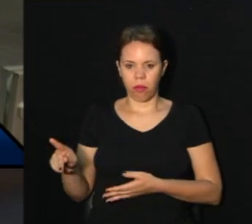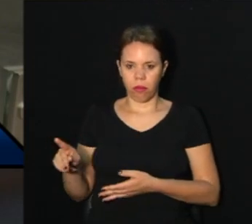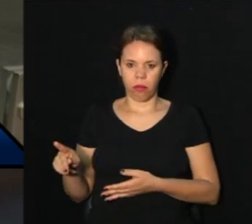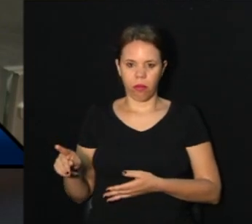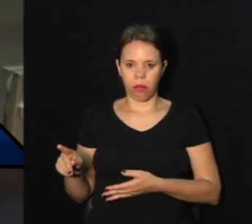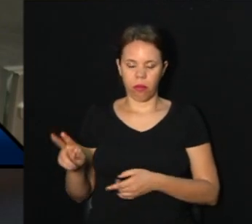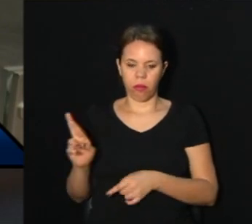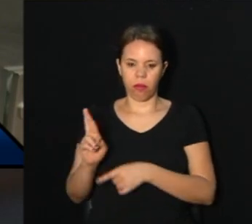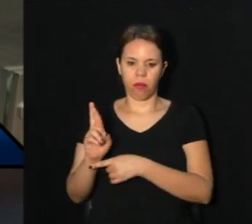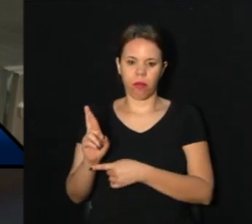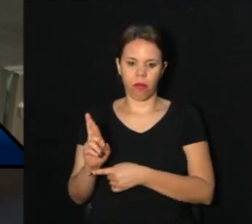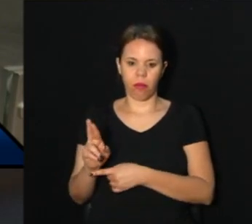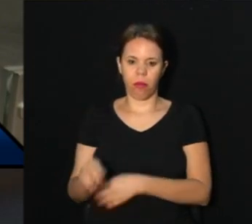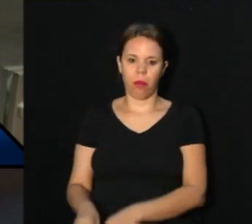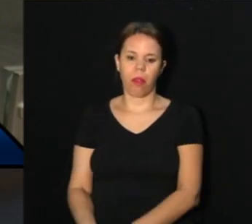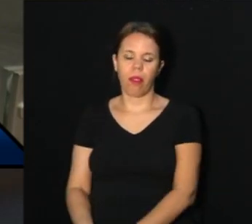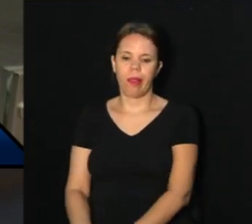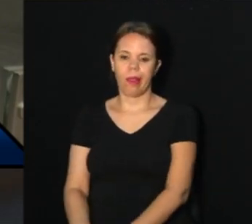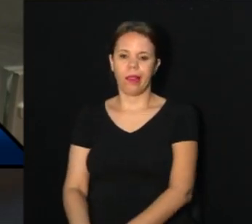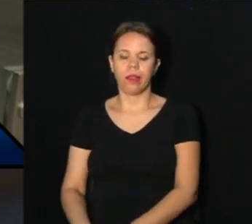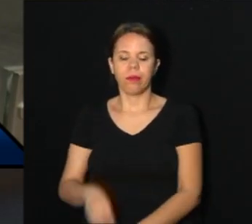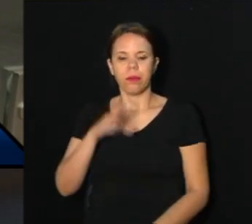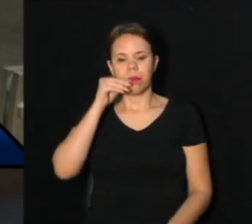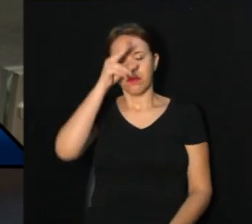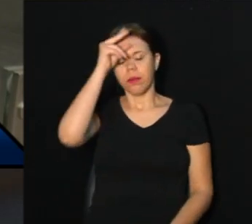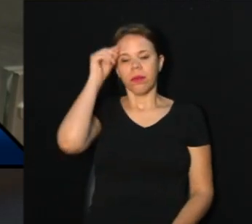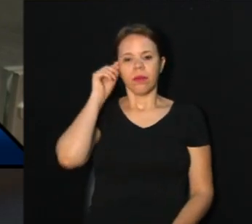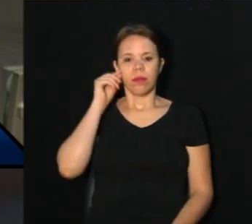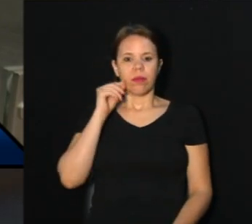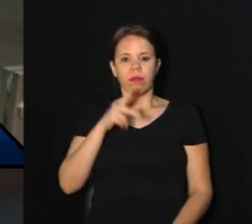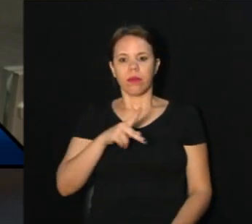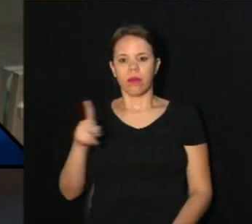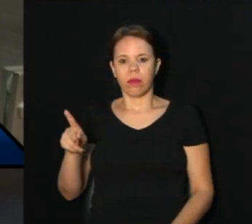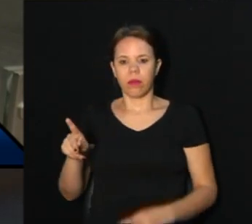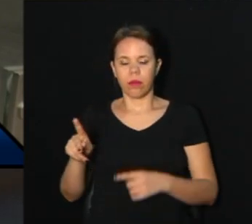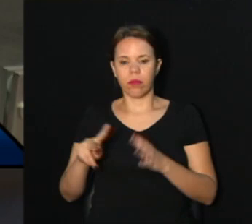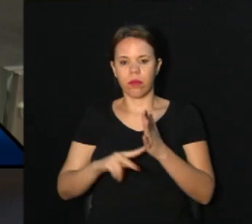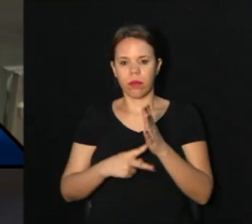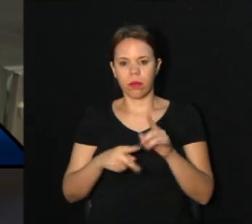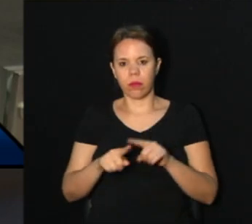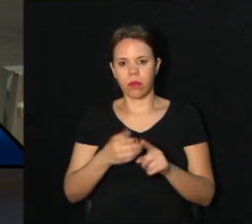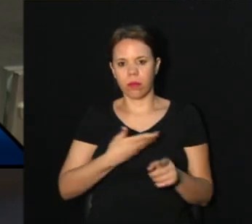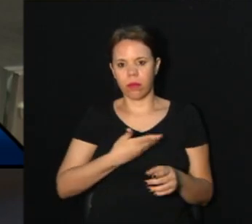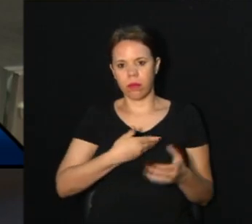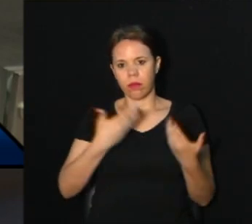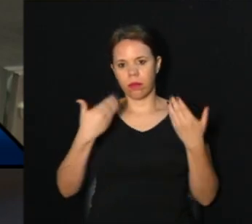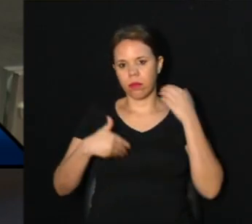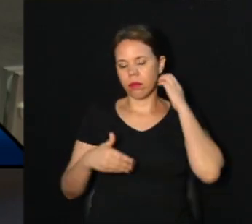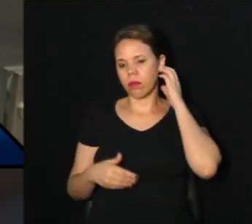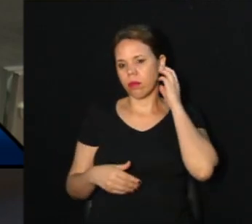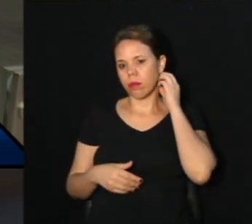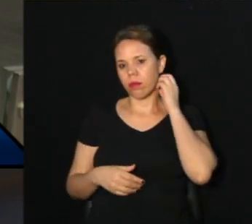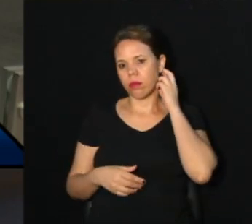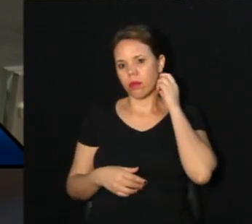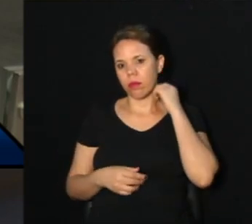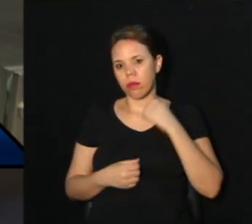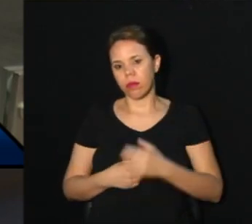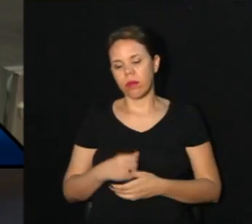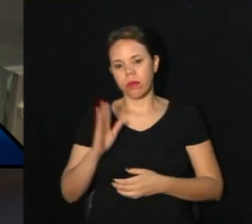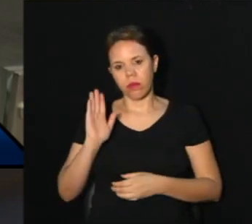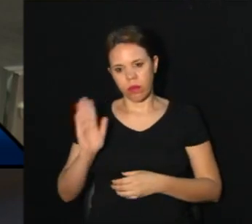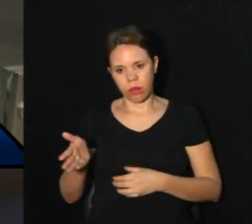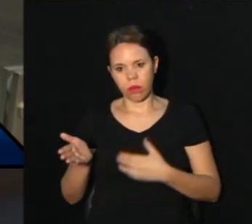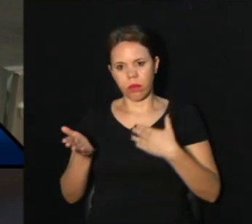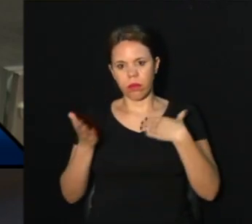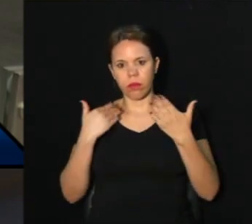e representantes dos servidores, ao presidente do sindicato, quem é meu amigo. Nós já